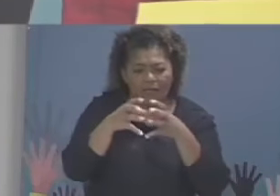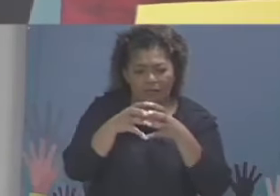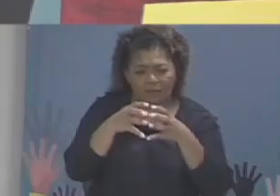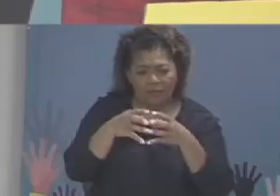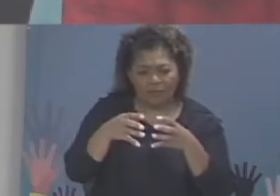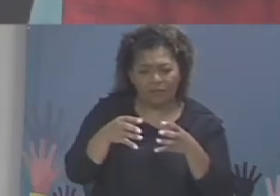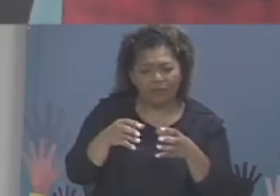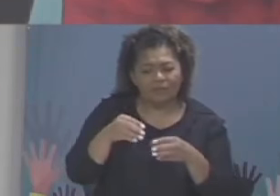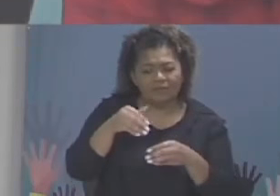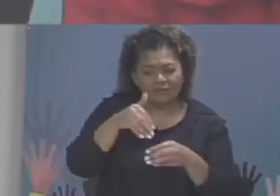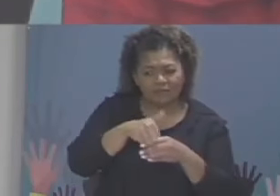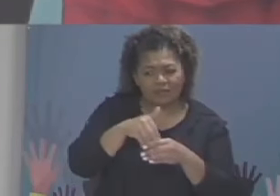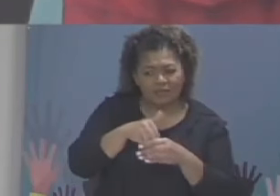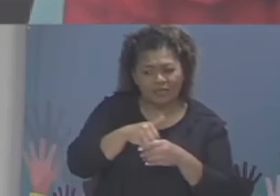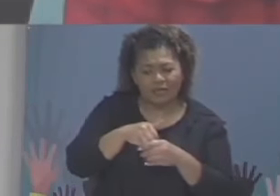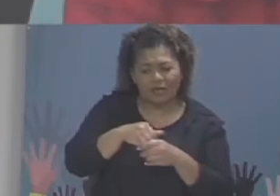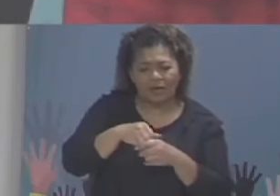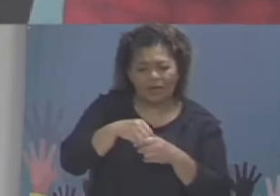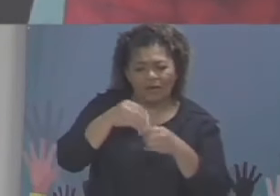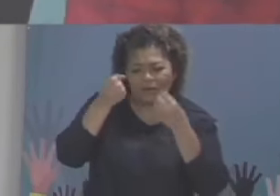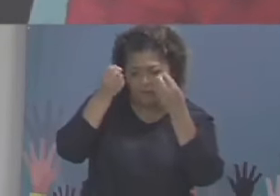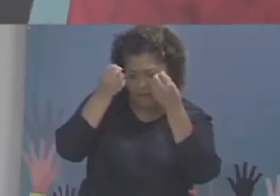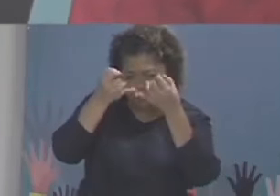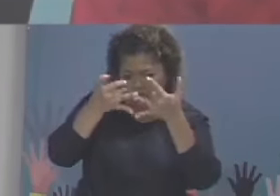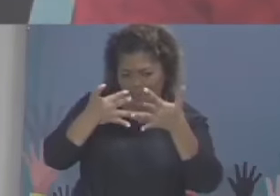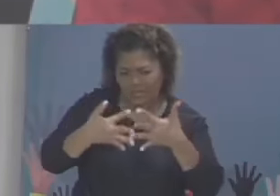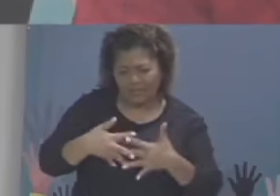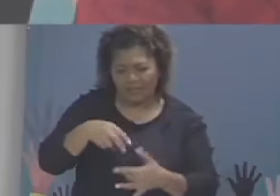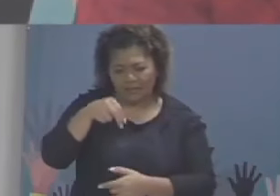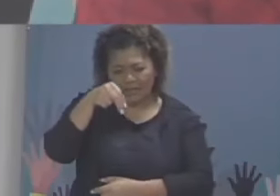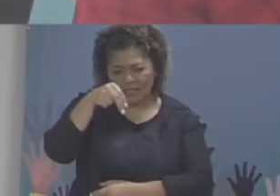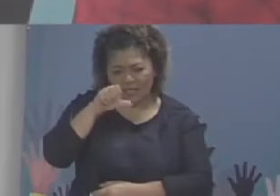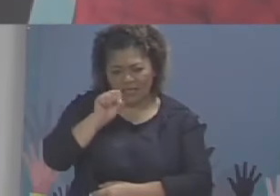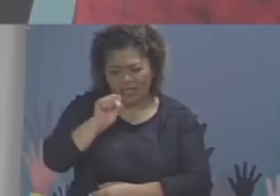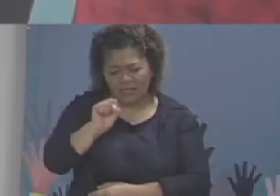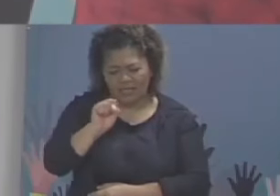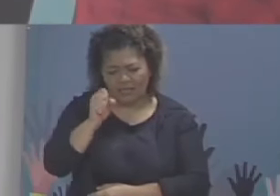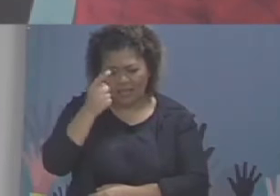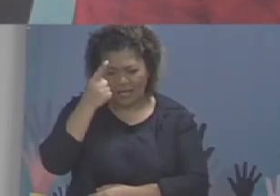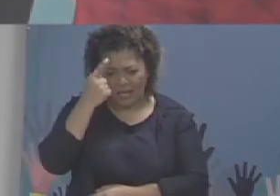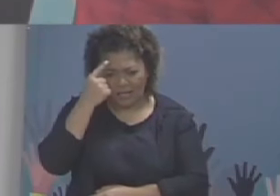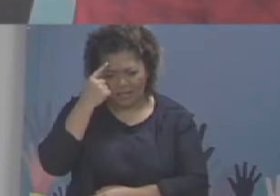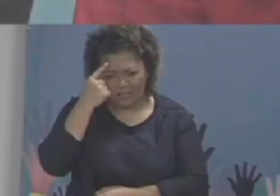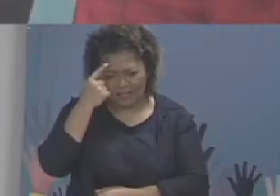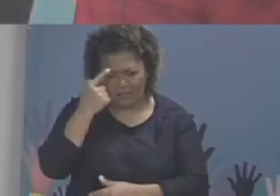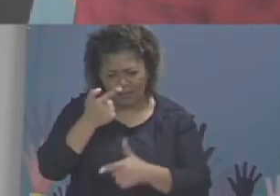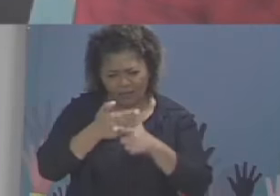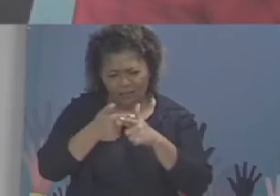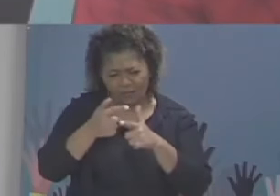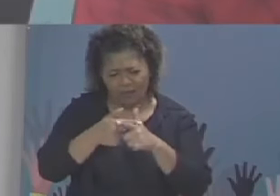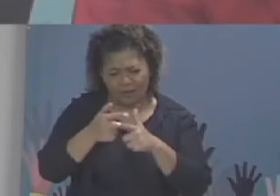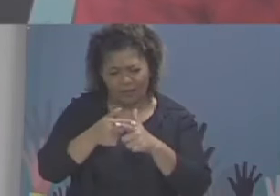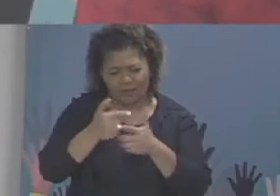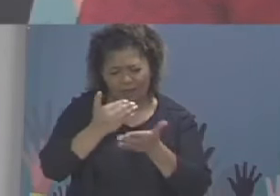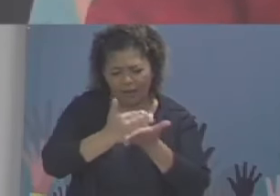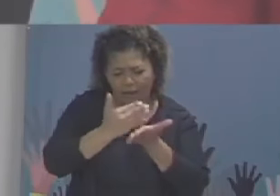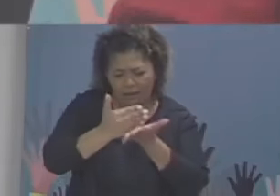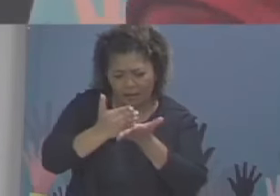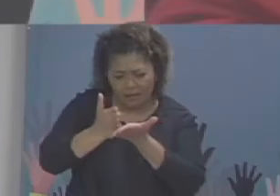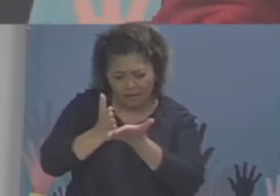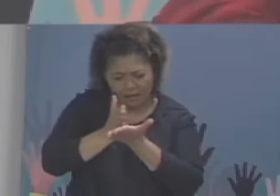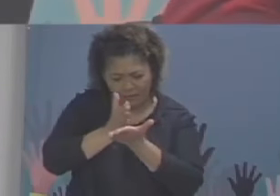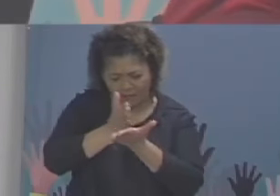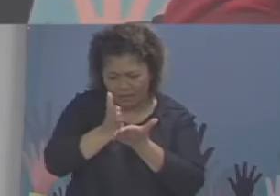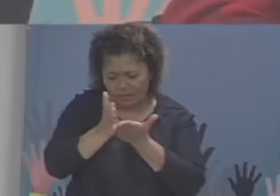específico sobre a questão da ANS, inclusive achando que parte desse problema ele começaria a se resolver